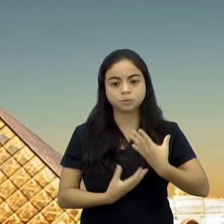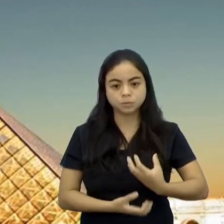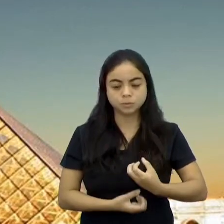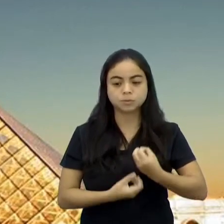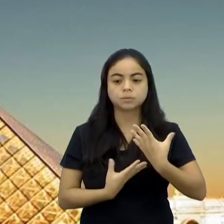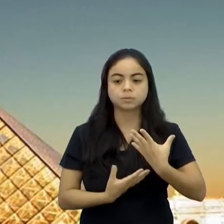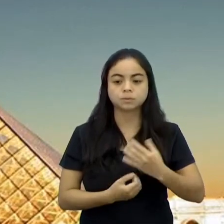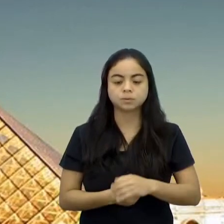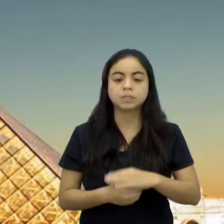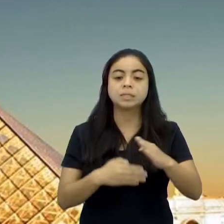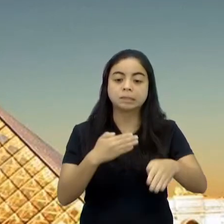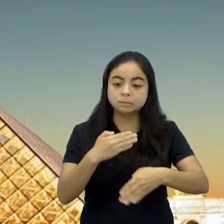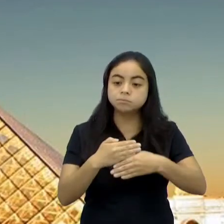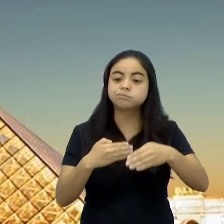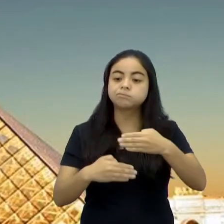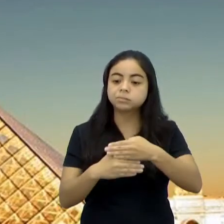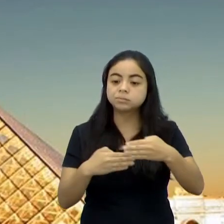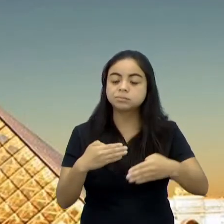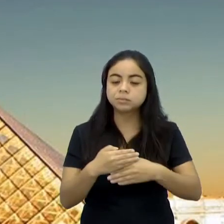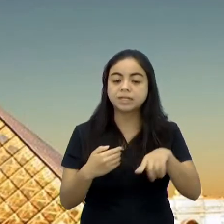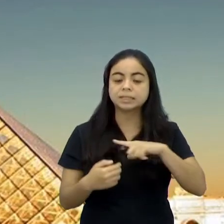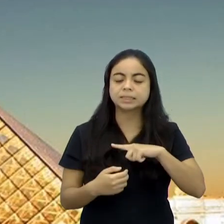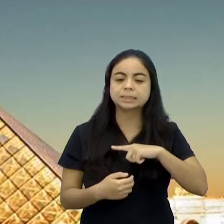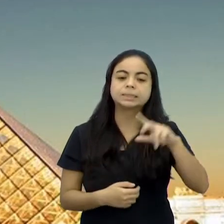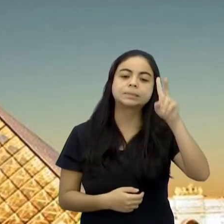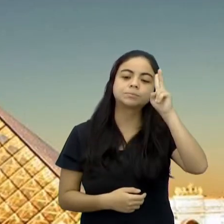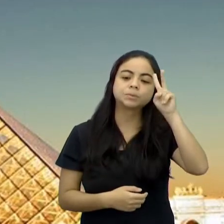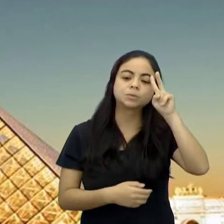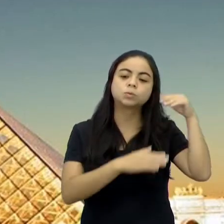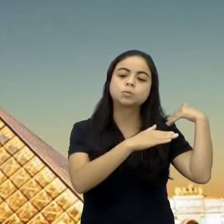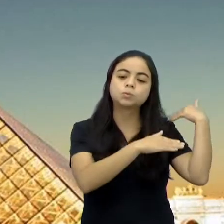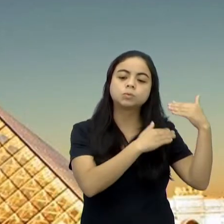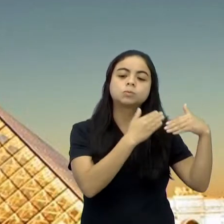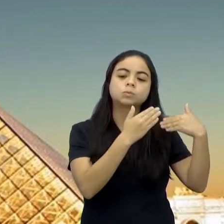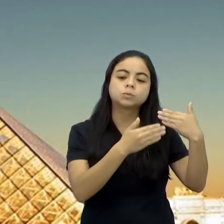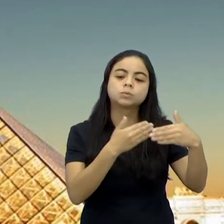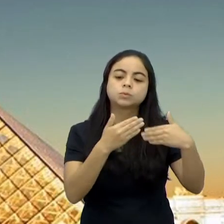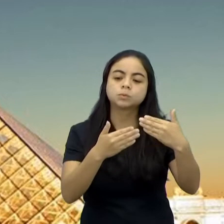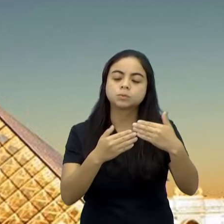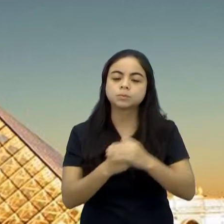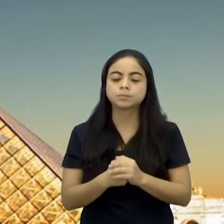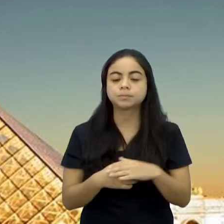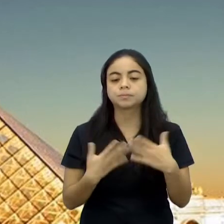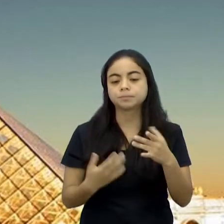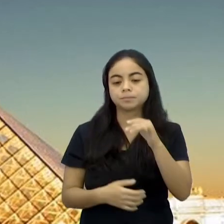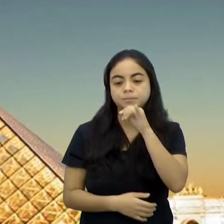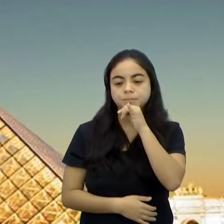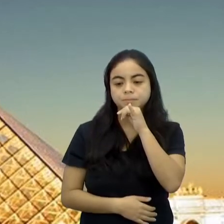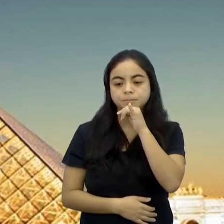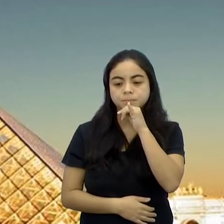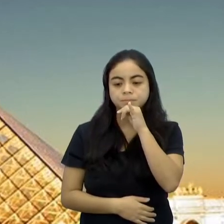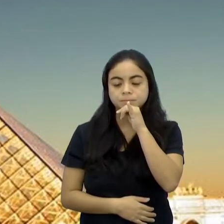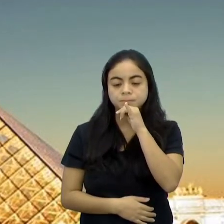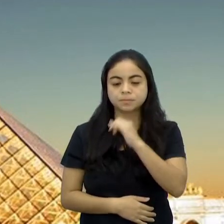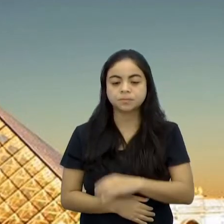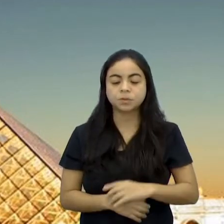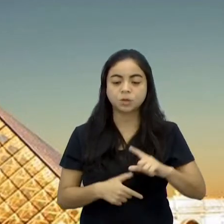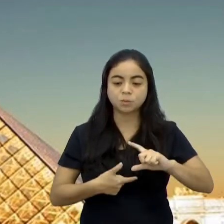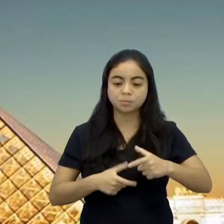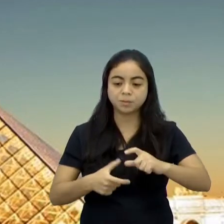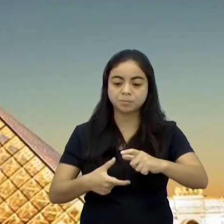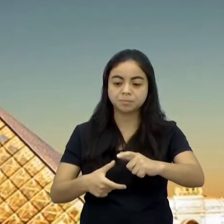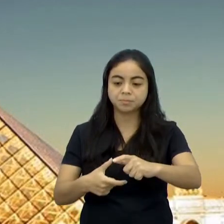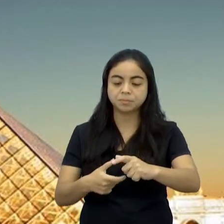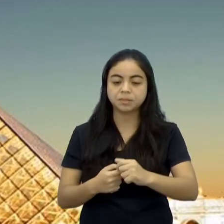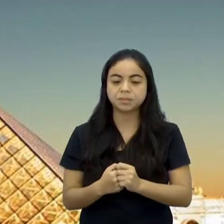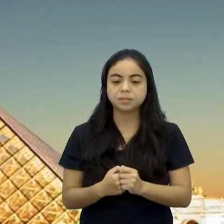que acrescentar, e existe uma história, foi o que eu falei, né? Essa história de que os memes vinham